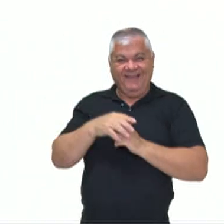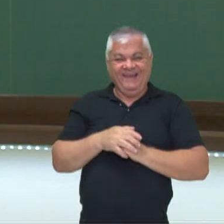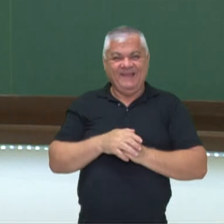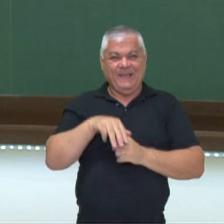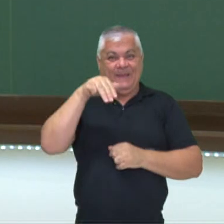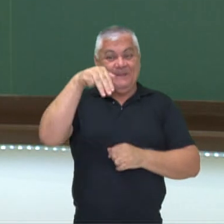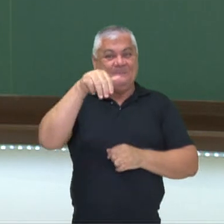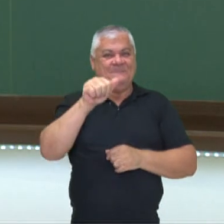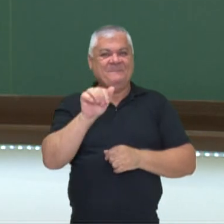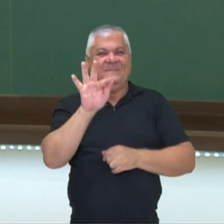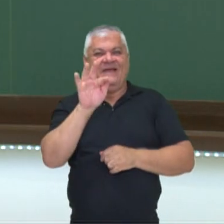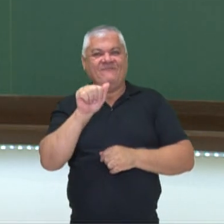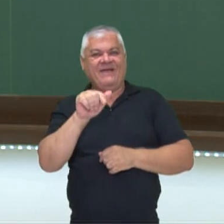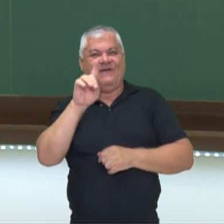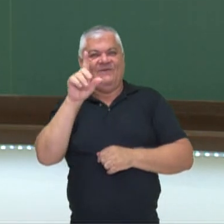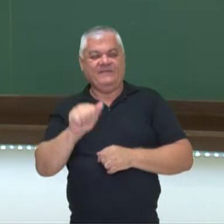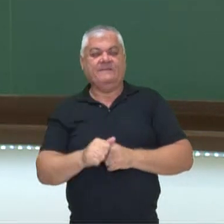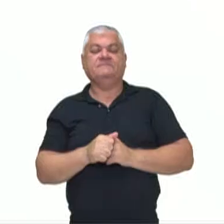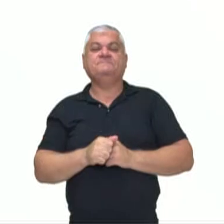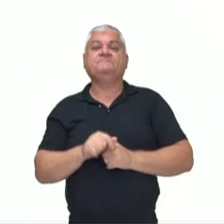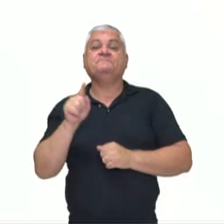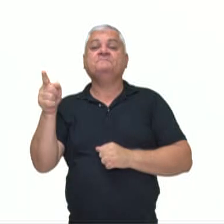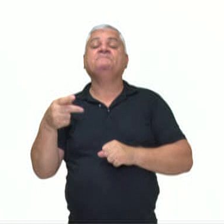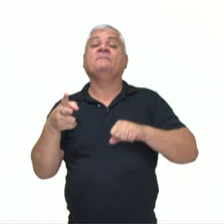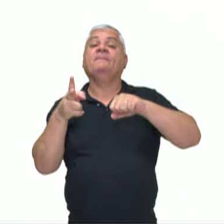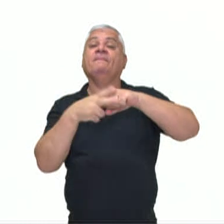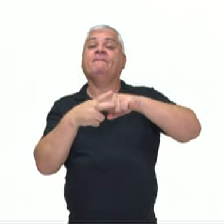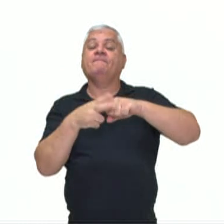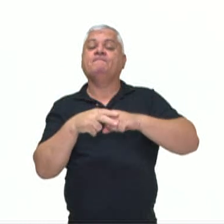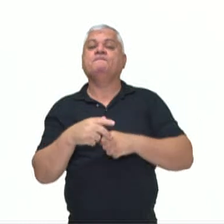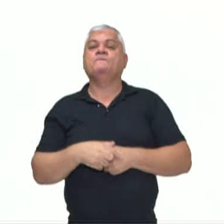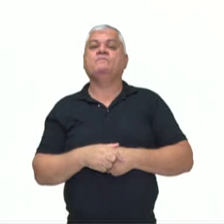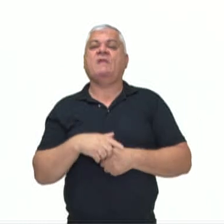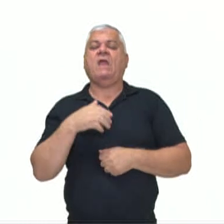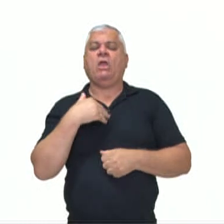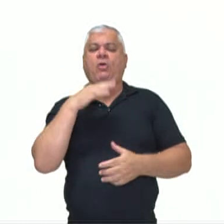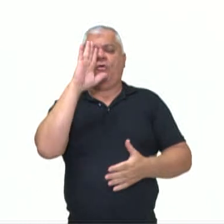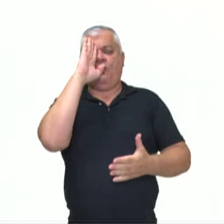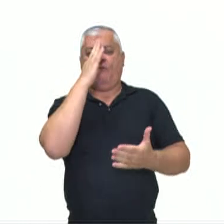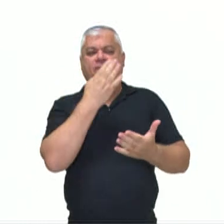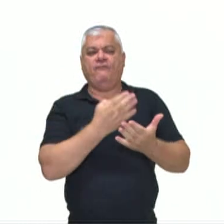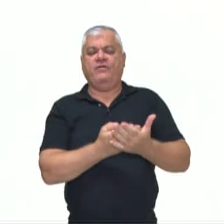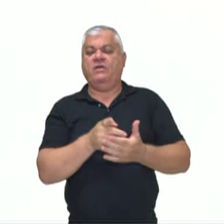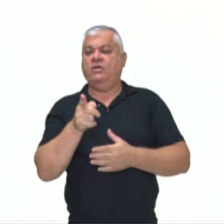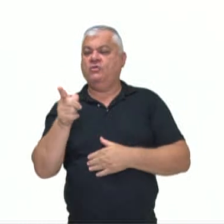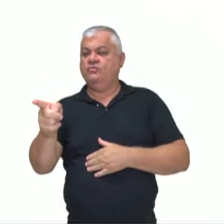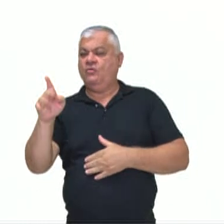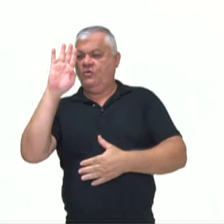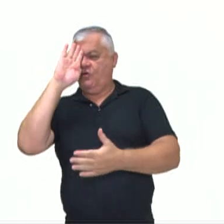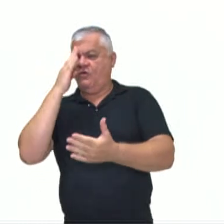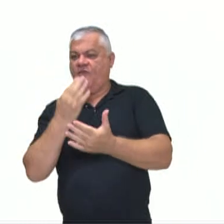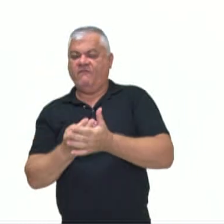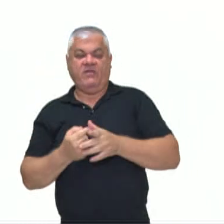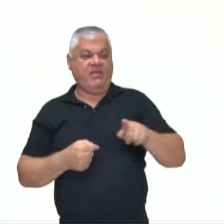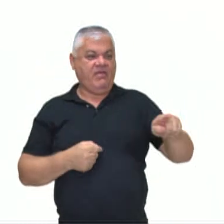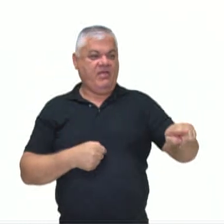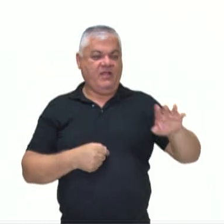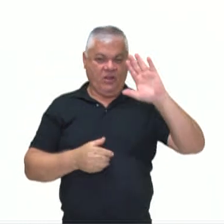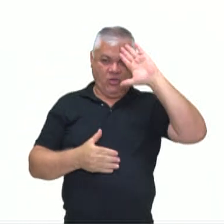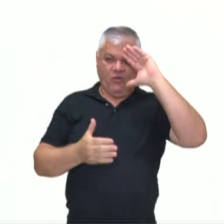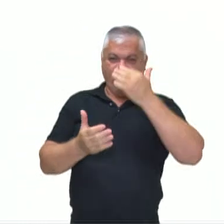seguinte, ela está conjugando um verbo. Yo confio, tu confias, él confía,